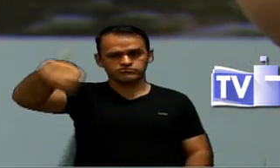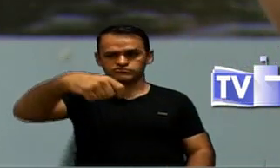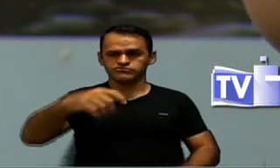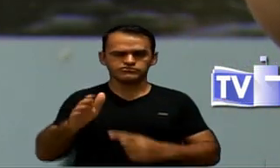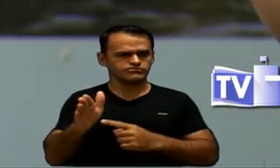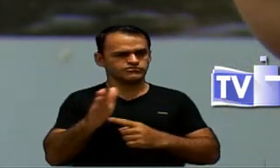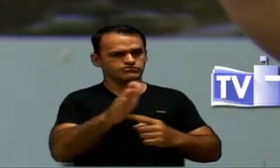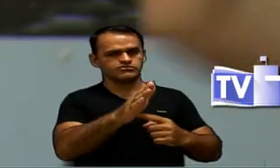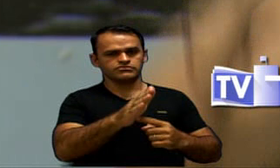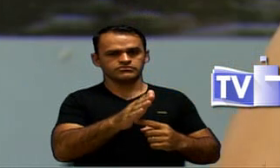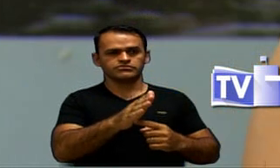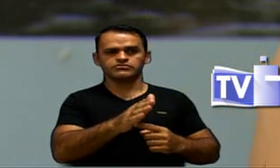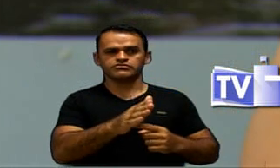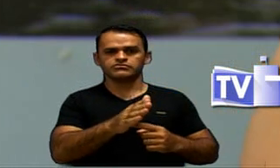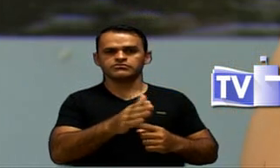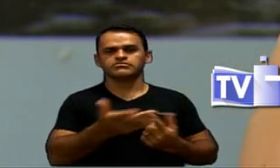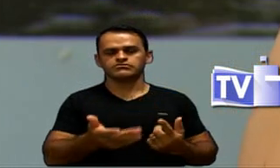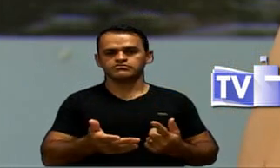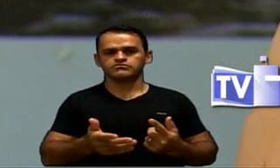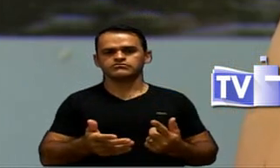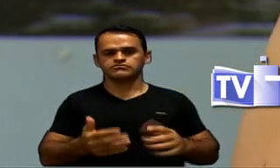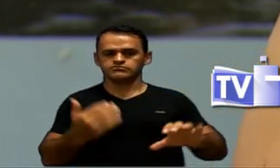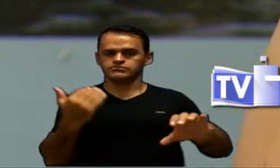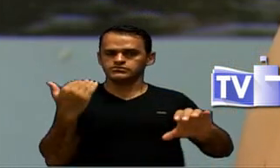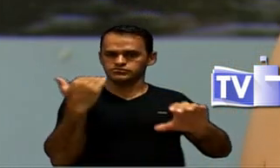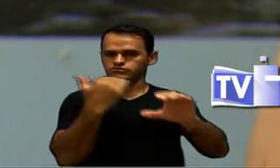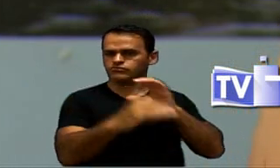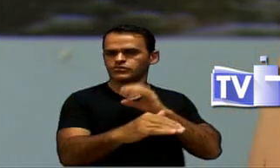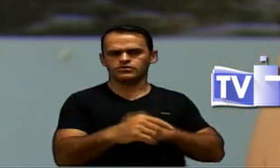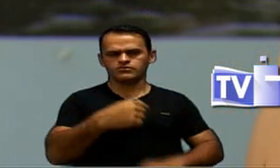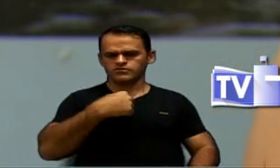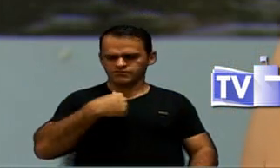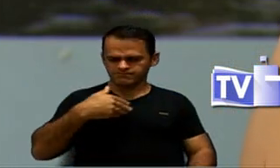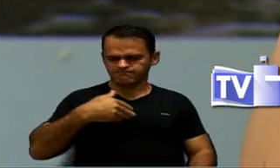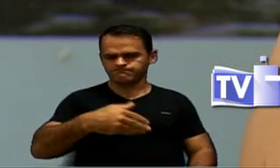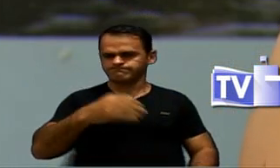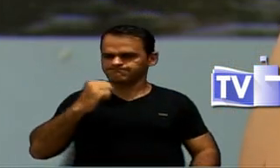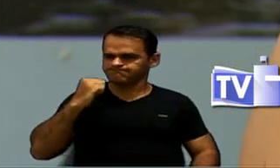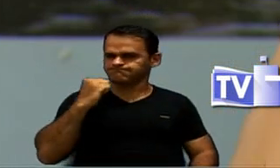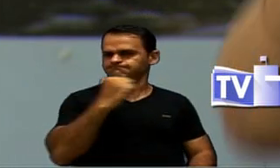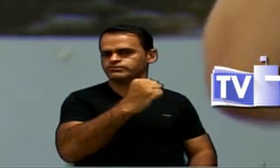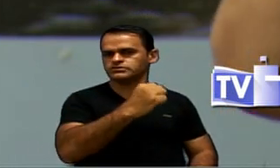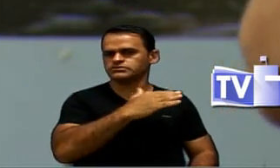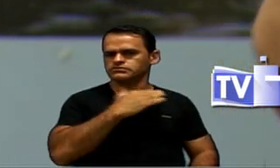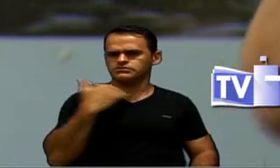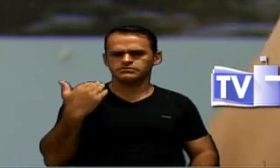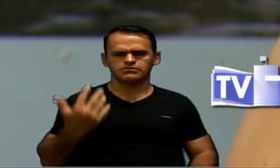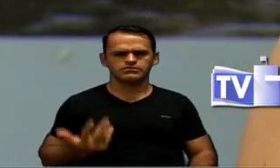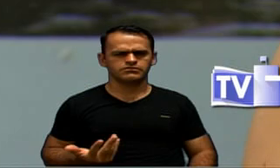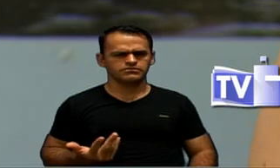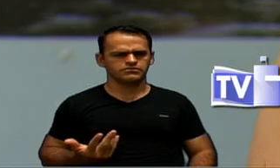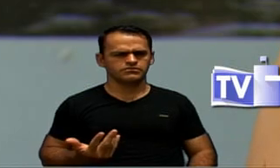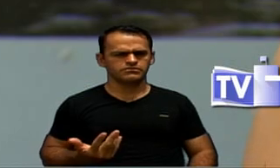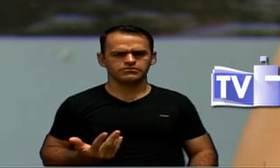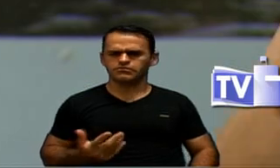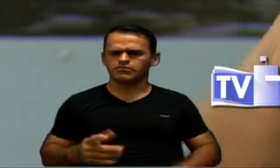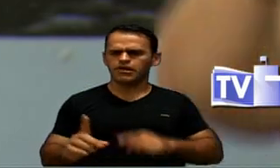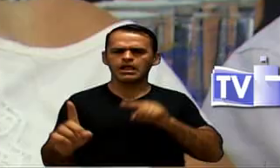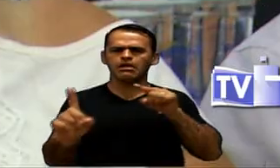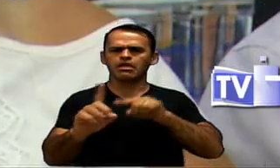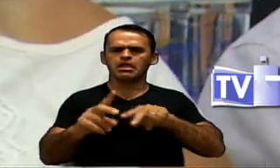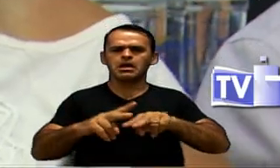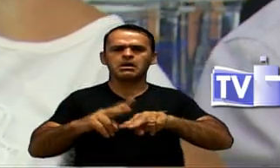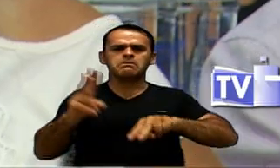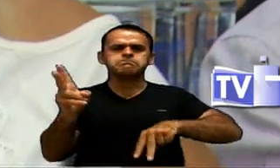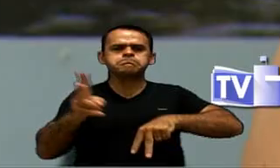presença, para elas, e mandou um áudio: eu vou acabar com vocês. E se esse cara sair solto, pode acontecer